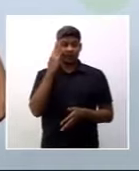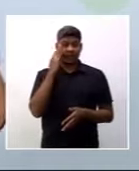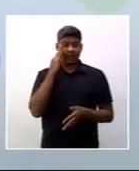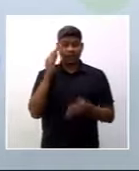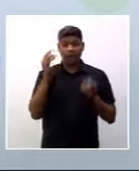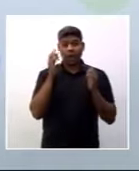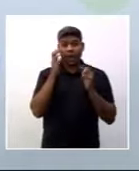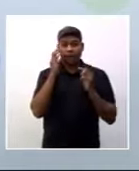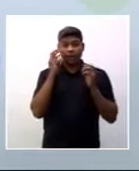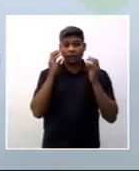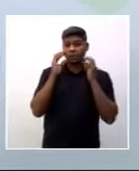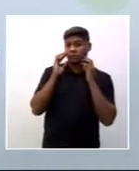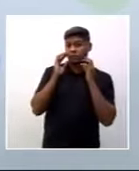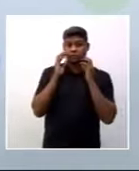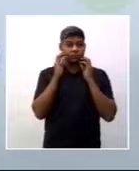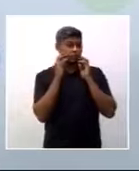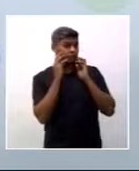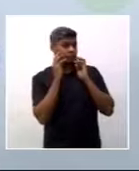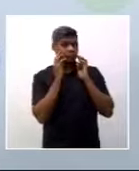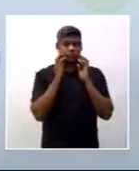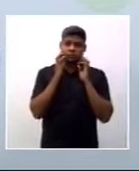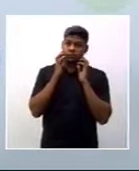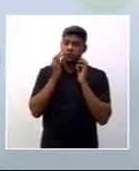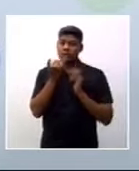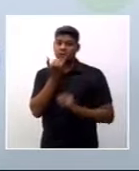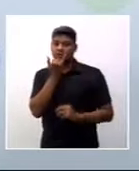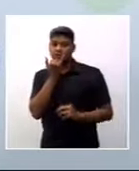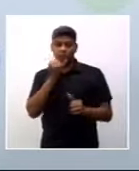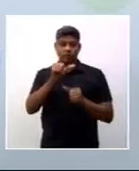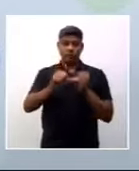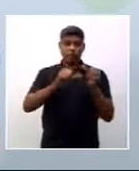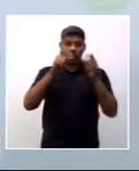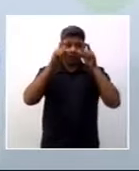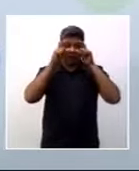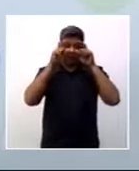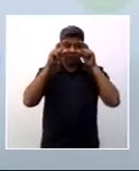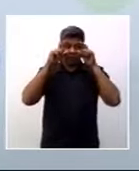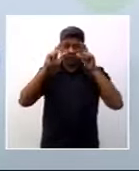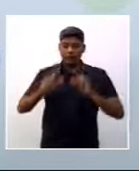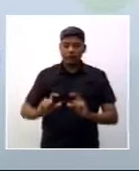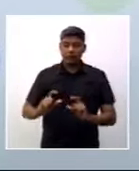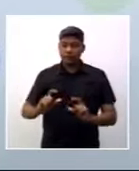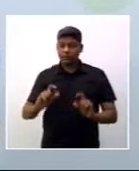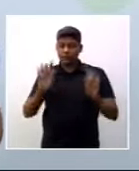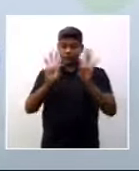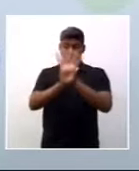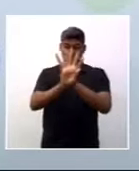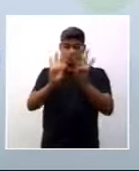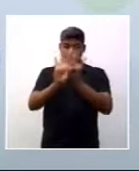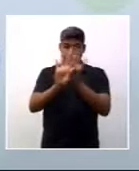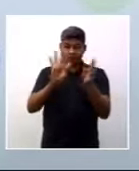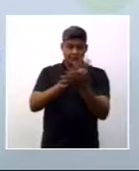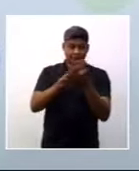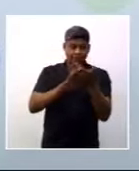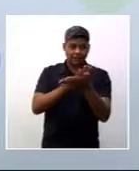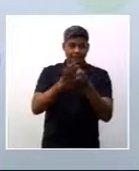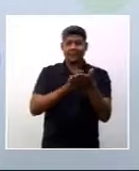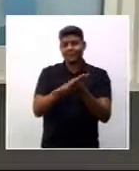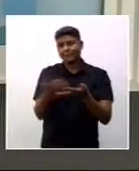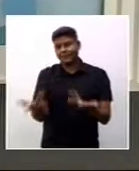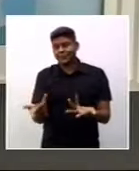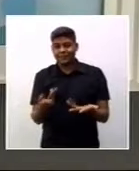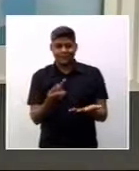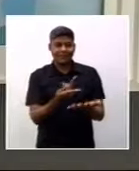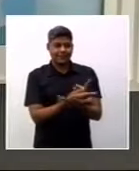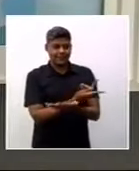de como minha cabeça fica da reflexo no óculos tá desculpa a gente não tem como tirar não não enxergo nada mas eu sei não tá aqui o reflexo não